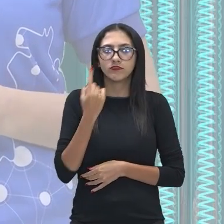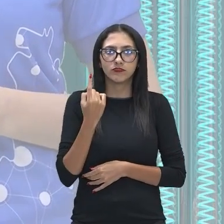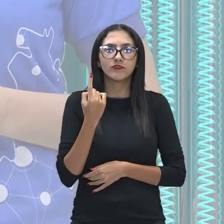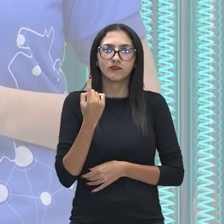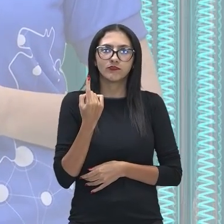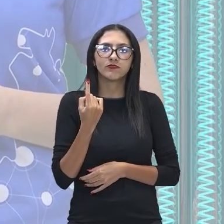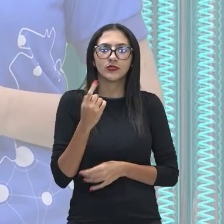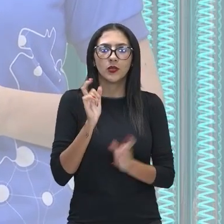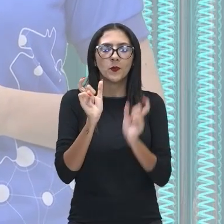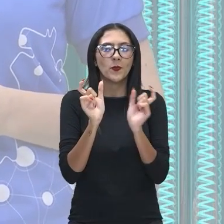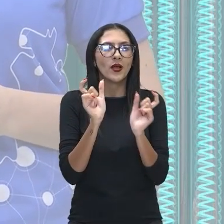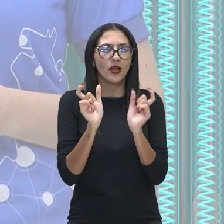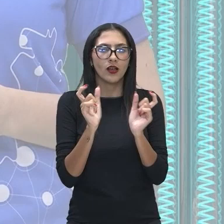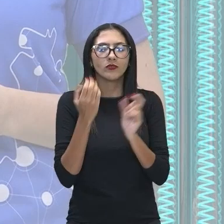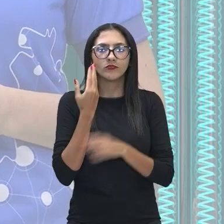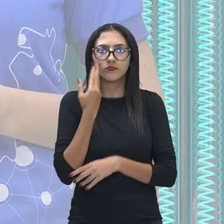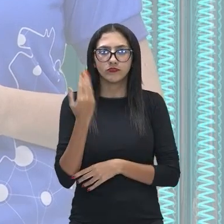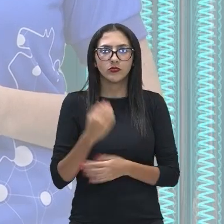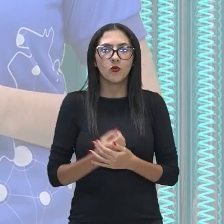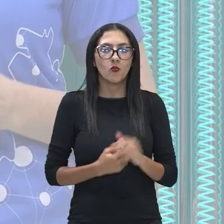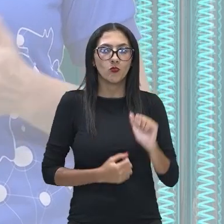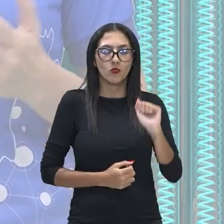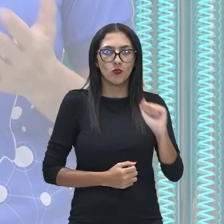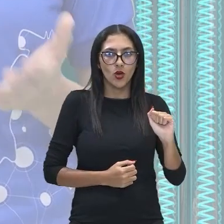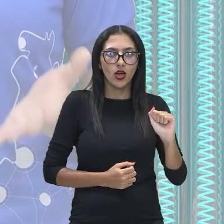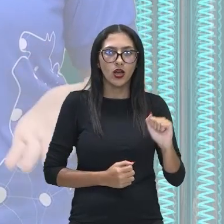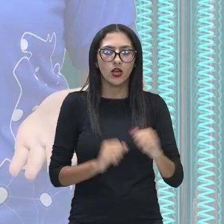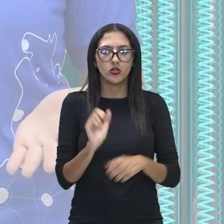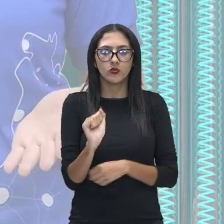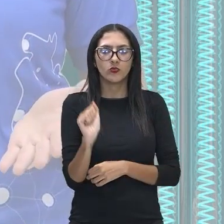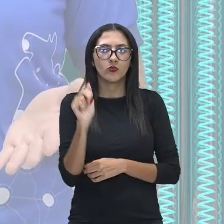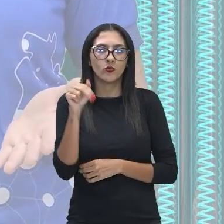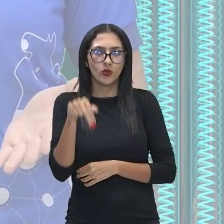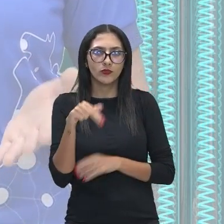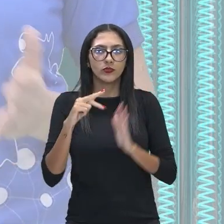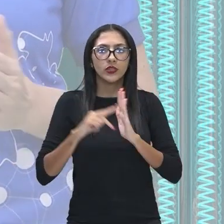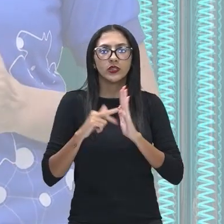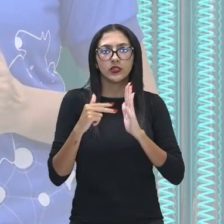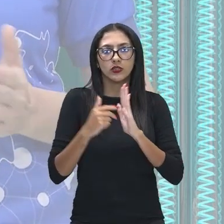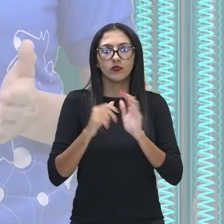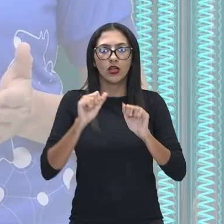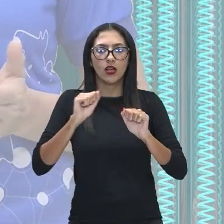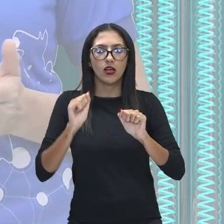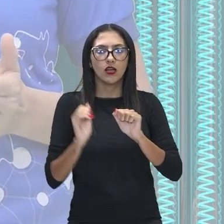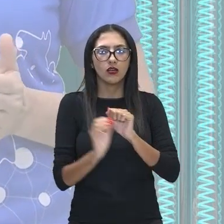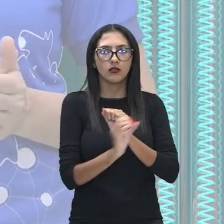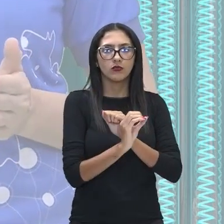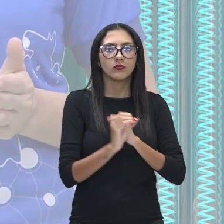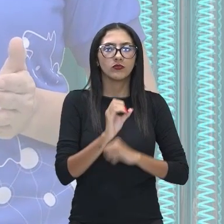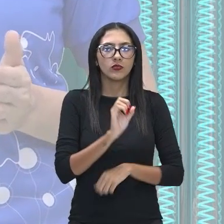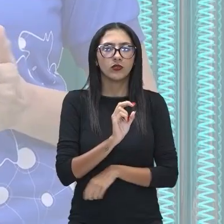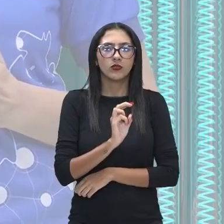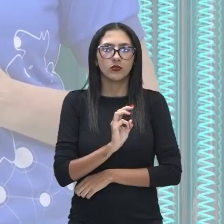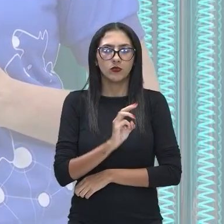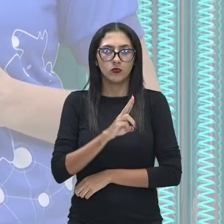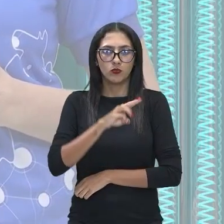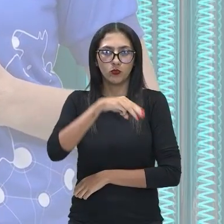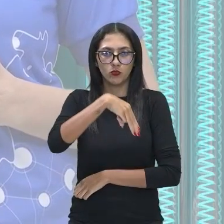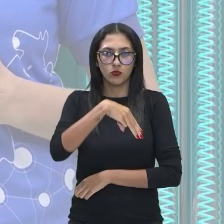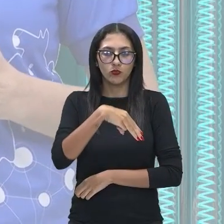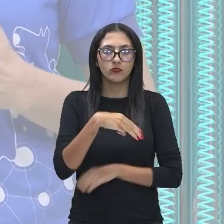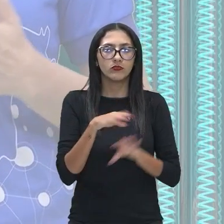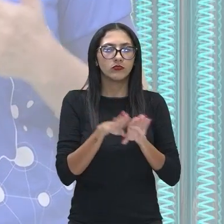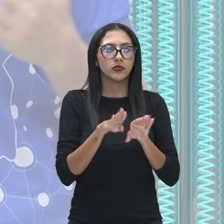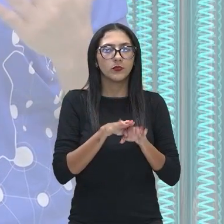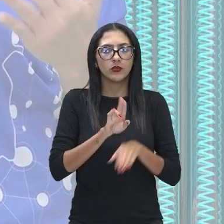essas palavrinhas aqui, ó, o a e o an, que significam os artigos indefinidos um e uma, com esses